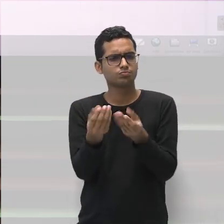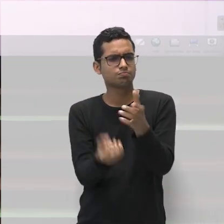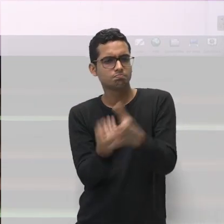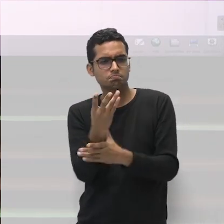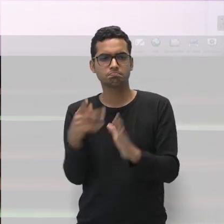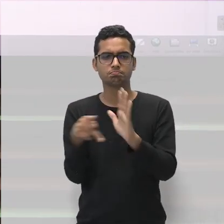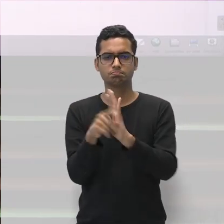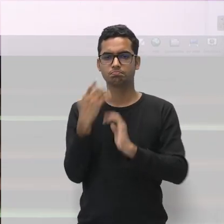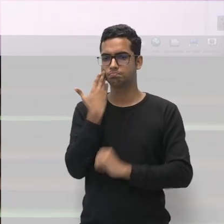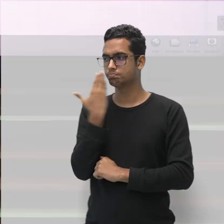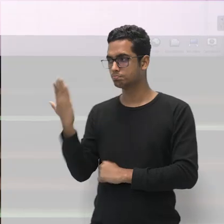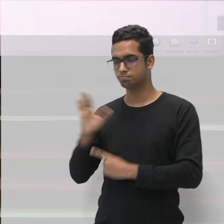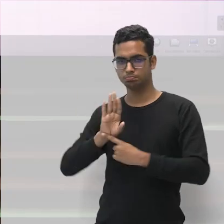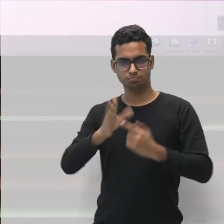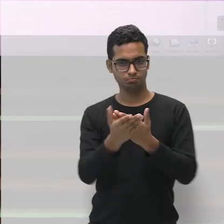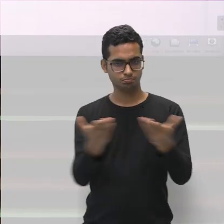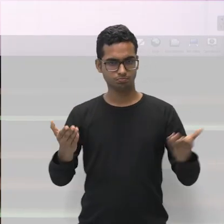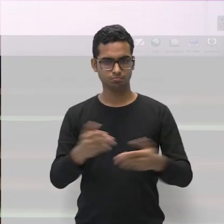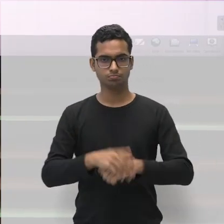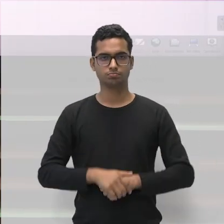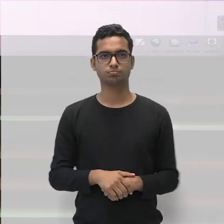quatro lados iguais.